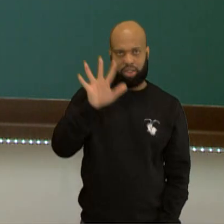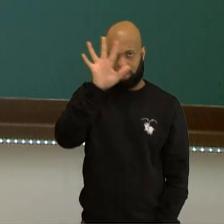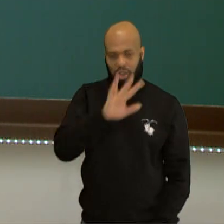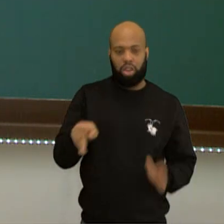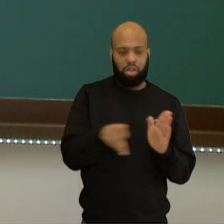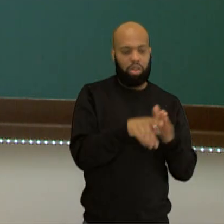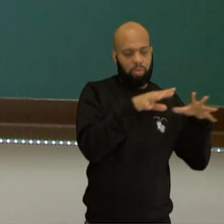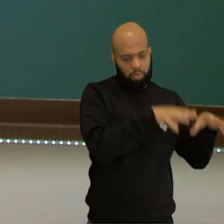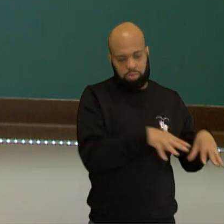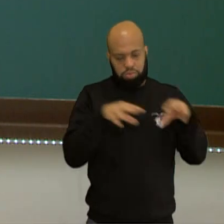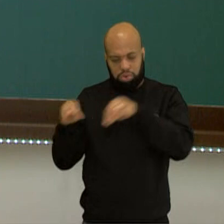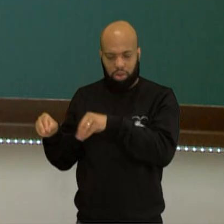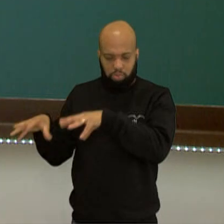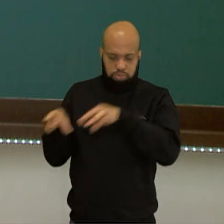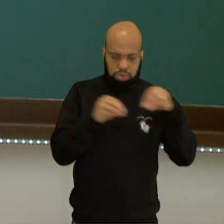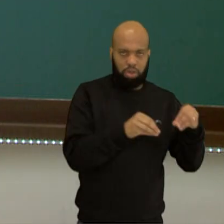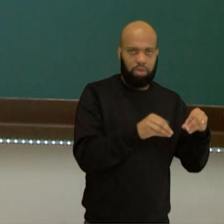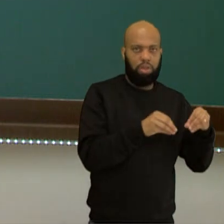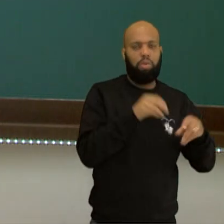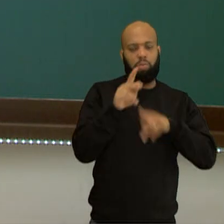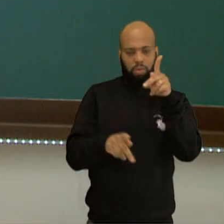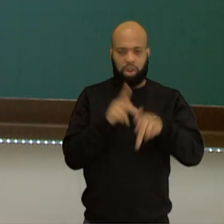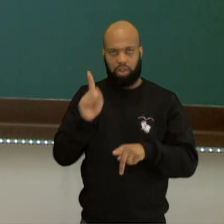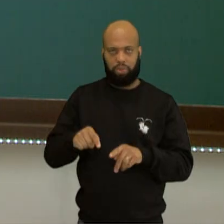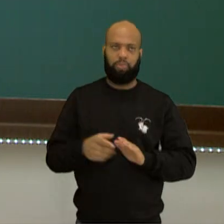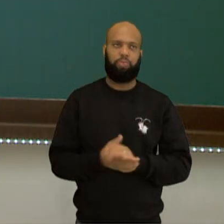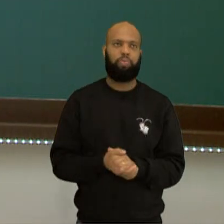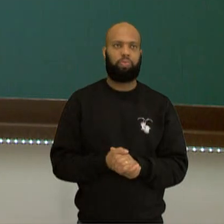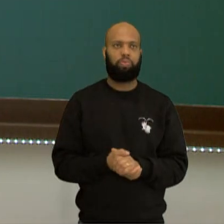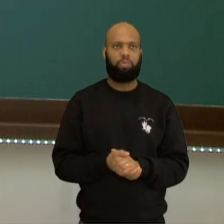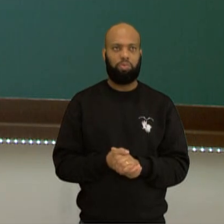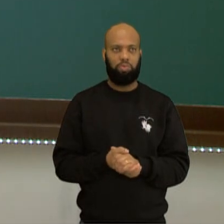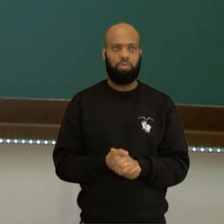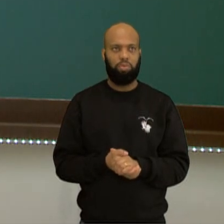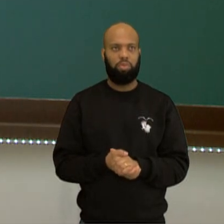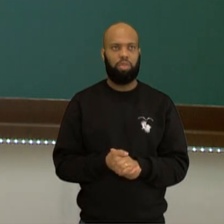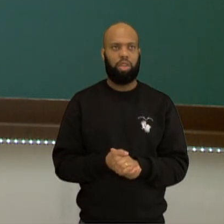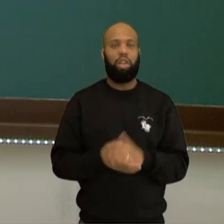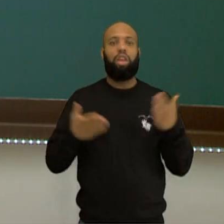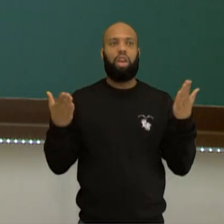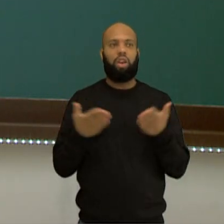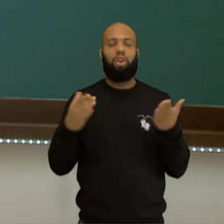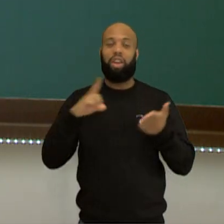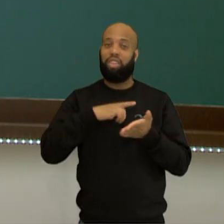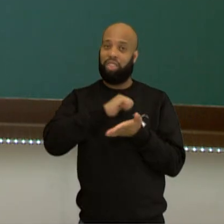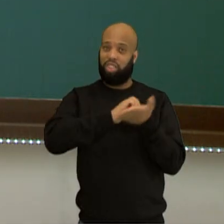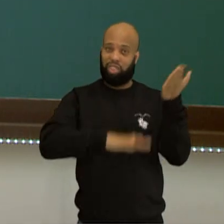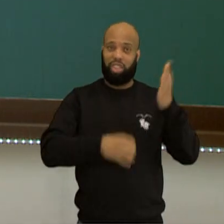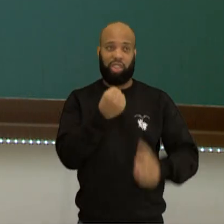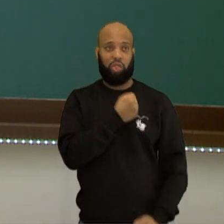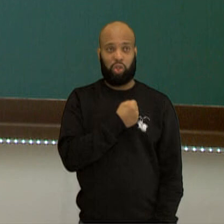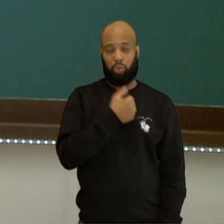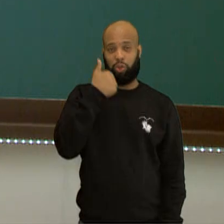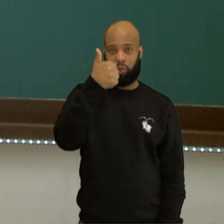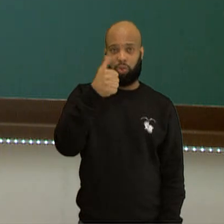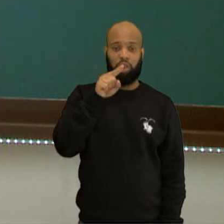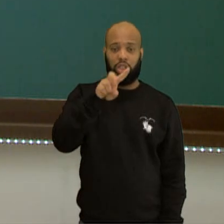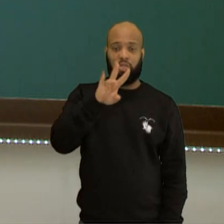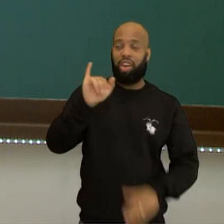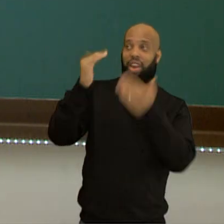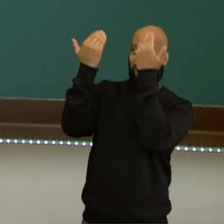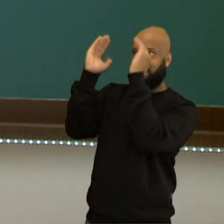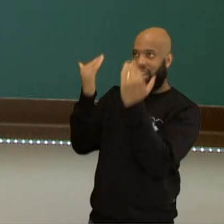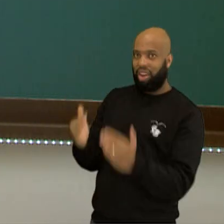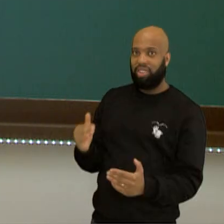de população, ou seja, de migrações. E aí nós vamos para uma atividadezinha ali que vocês vão fazer uma análise,